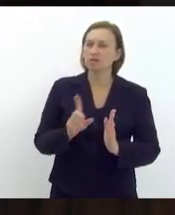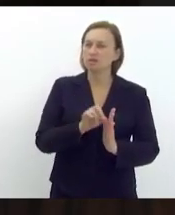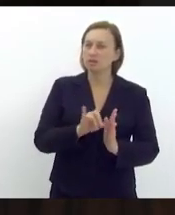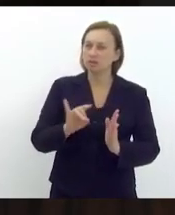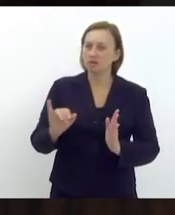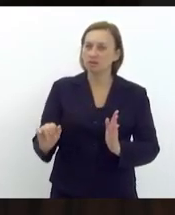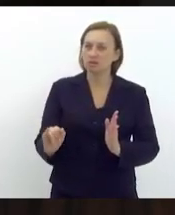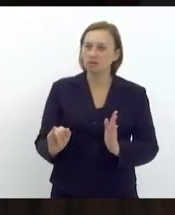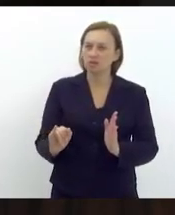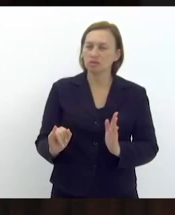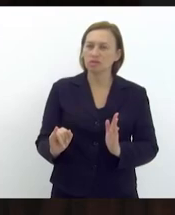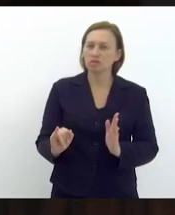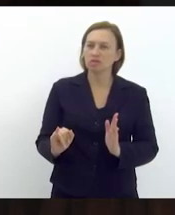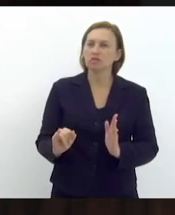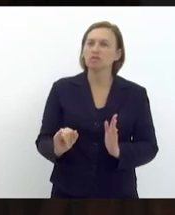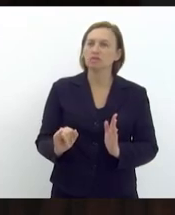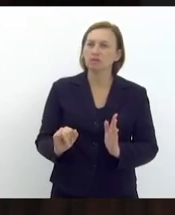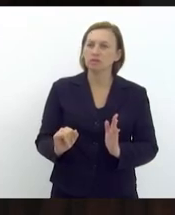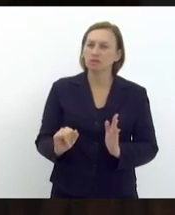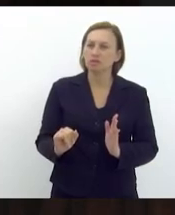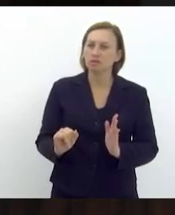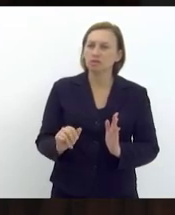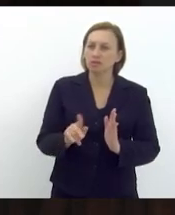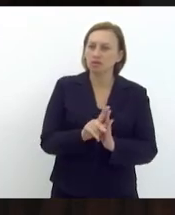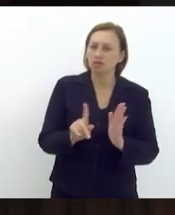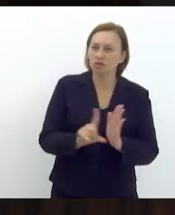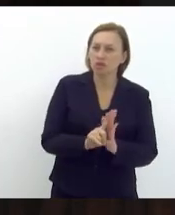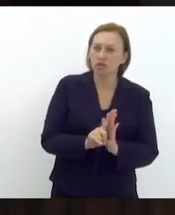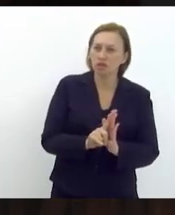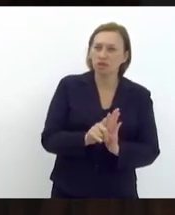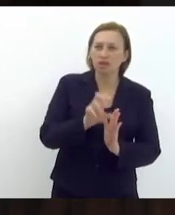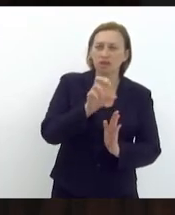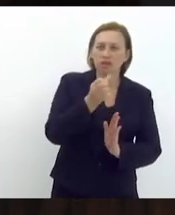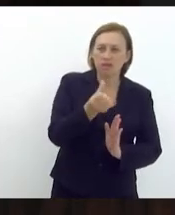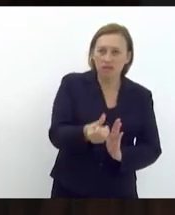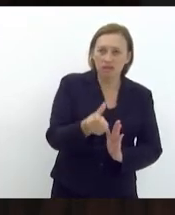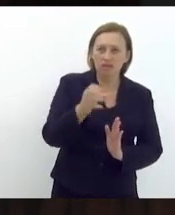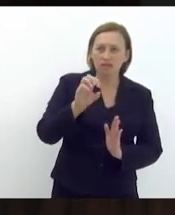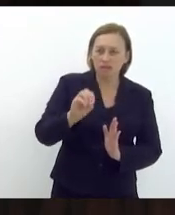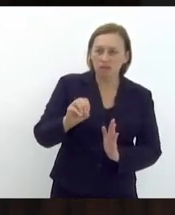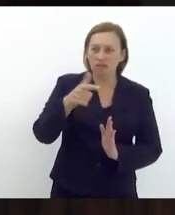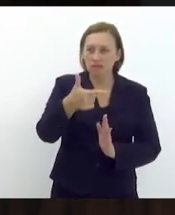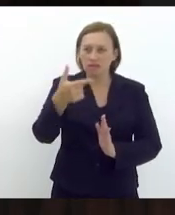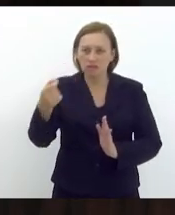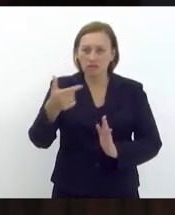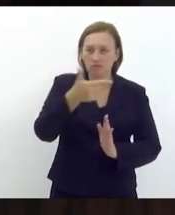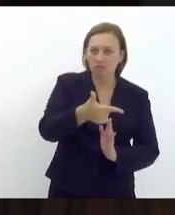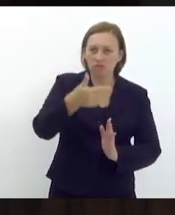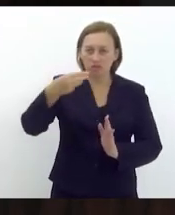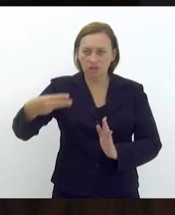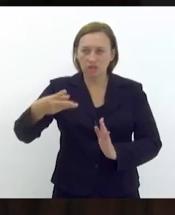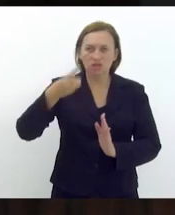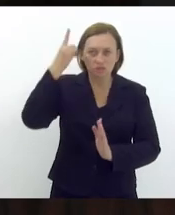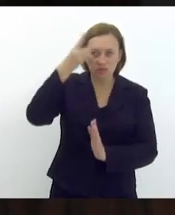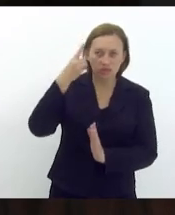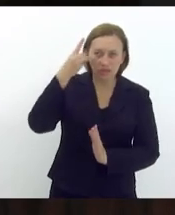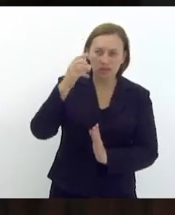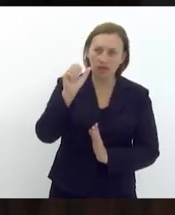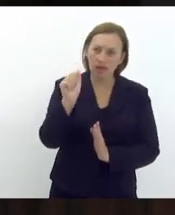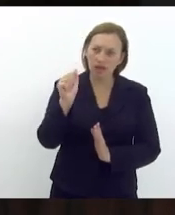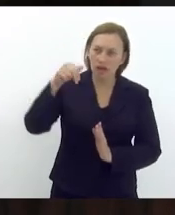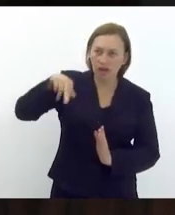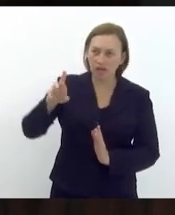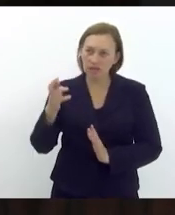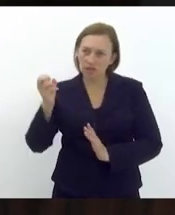requerimento de inclusão na ordem do dia projeto de lei 620 de 2023 Deputado Anderson